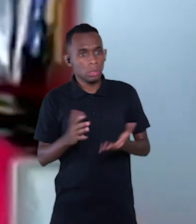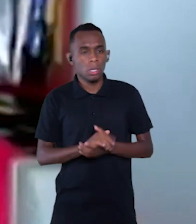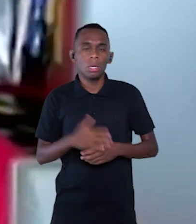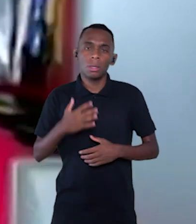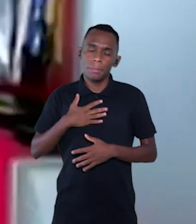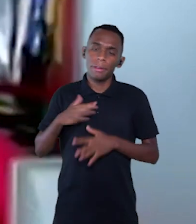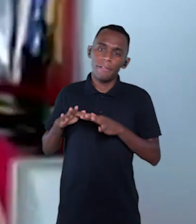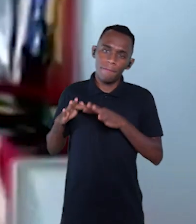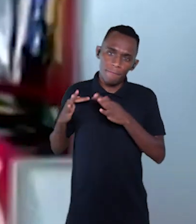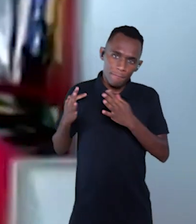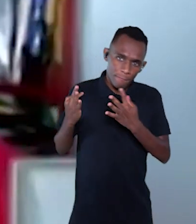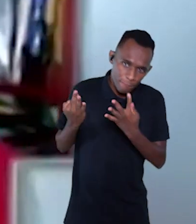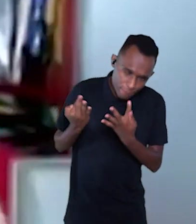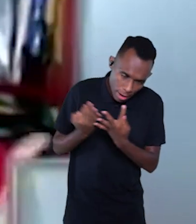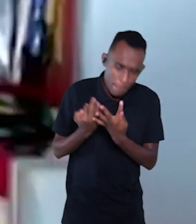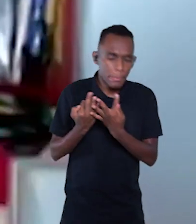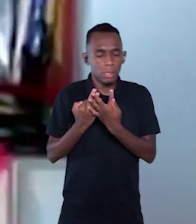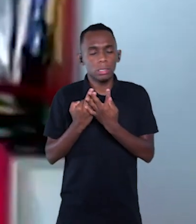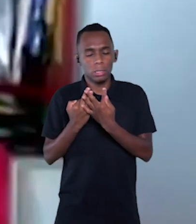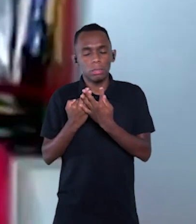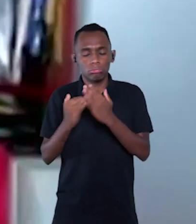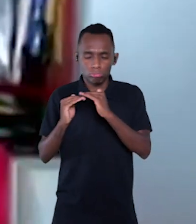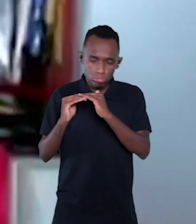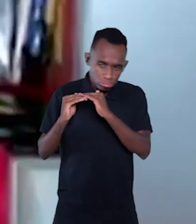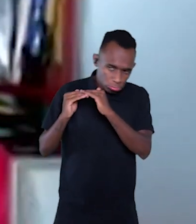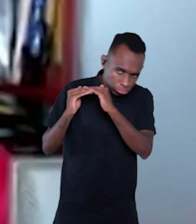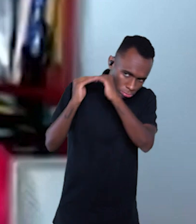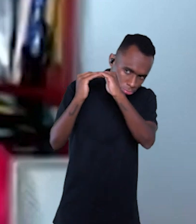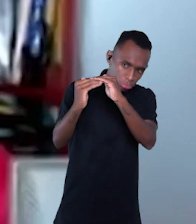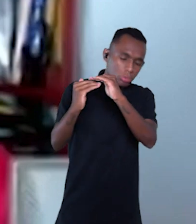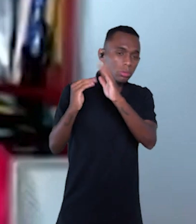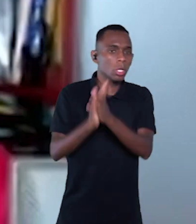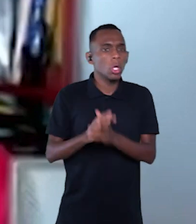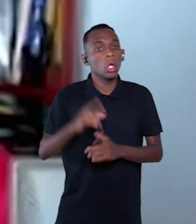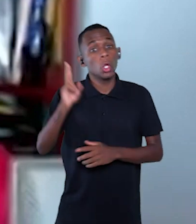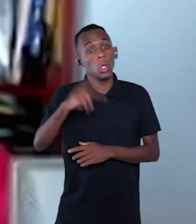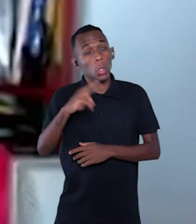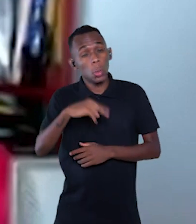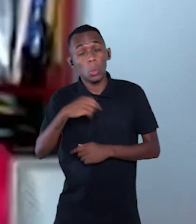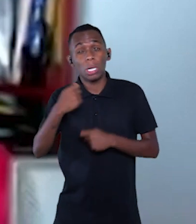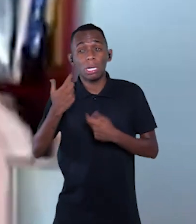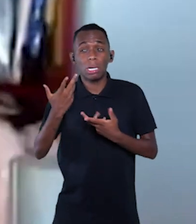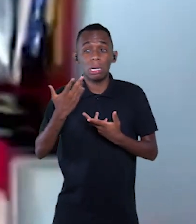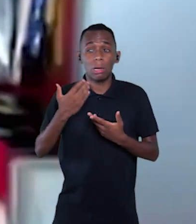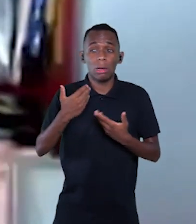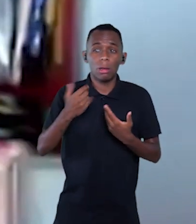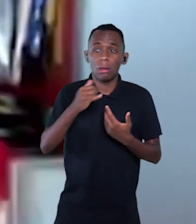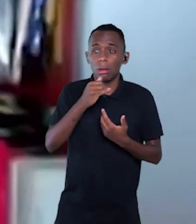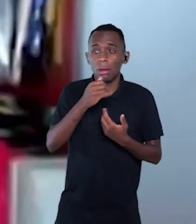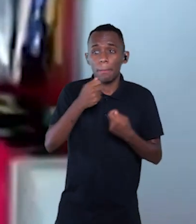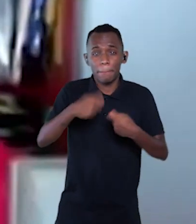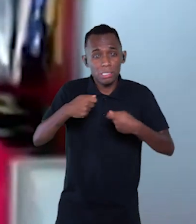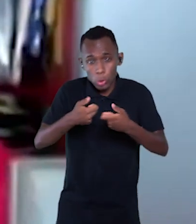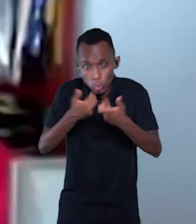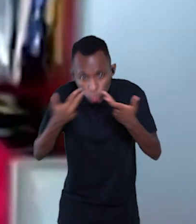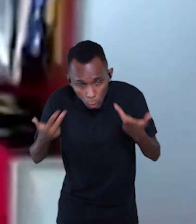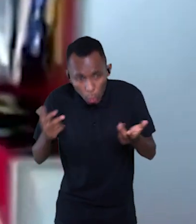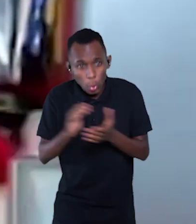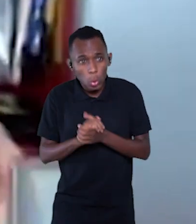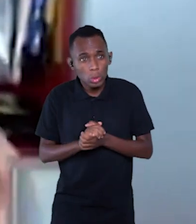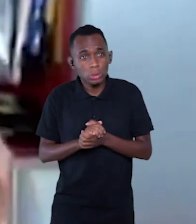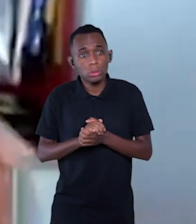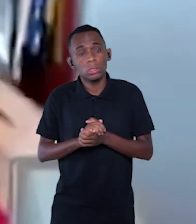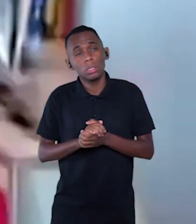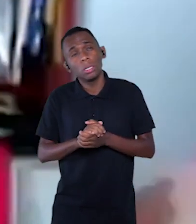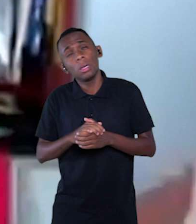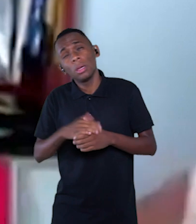eu venho de uma família, né, de classe média que nunca passou necessidade nenhuma de nada, apesar de